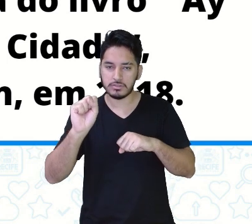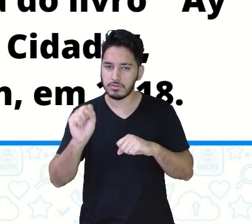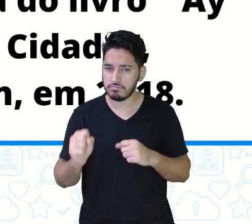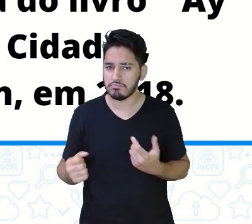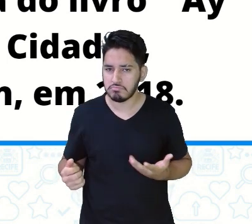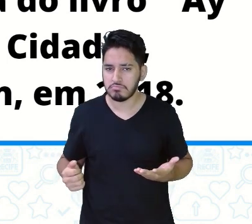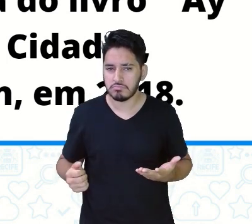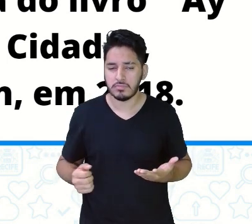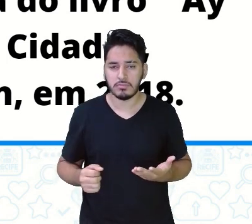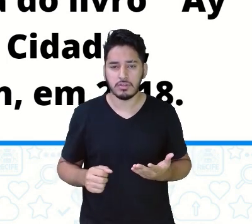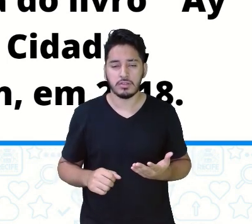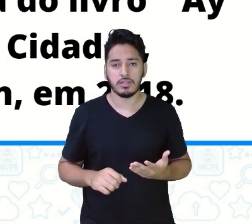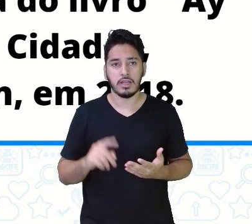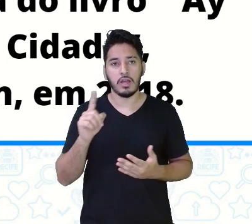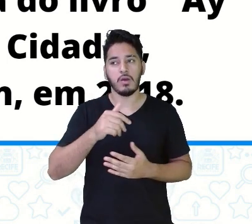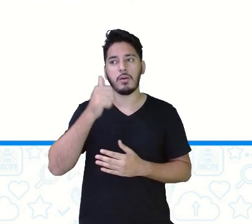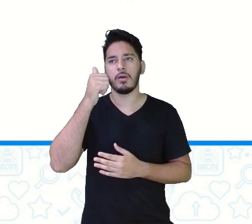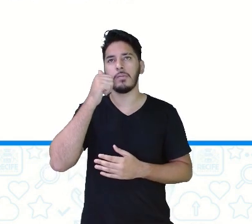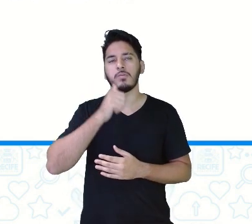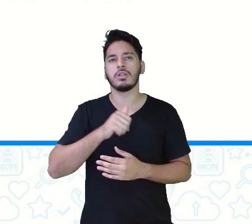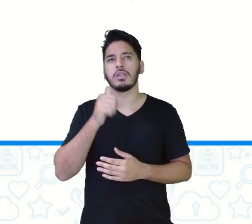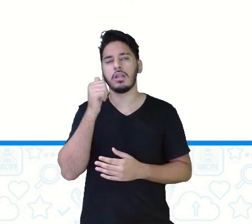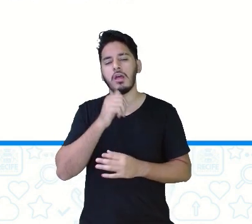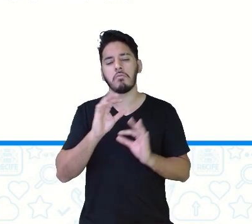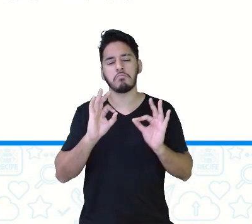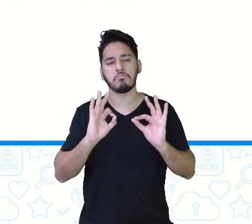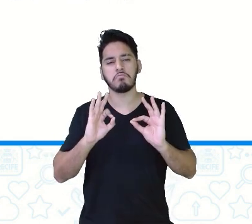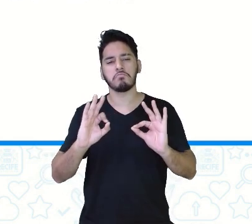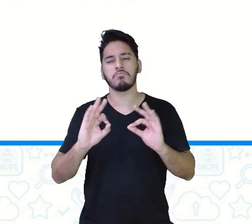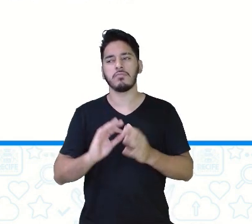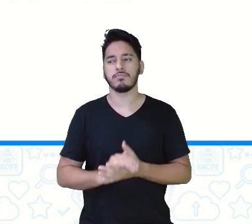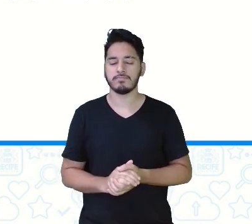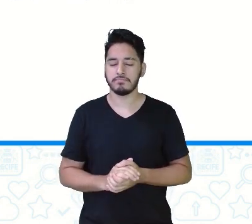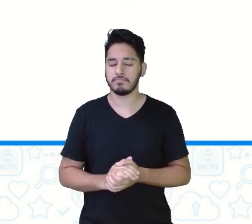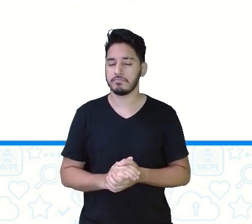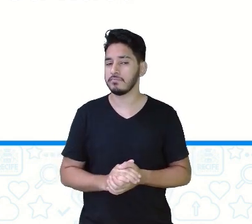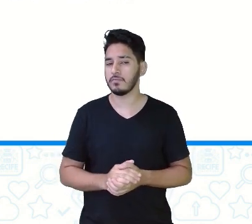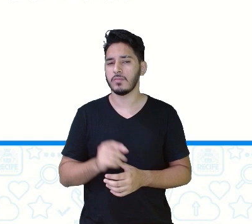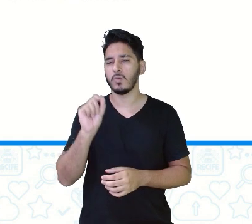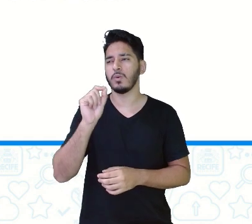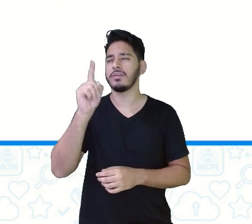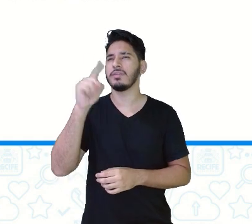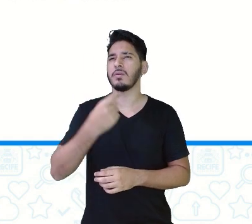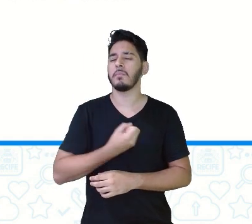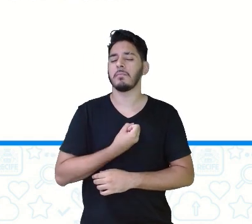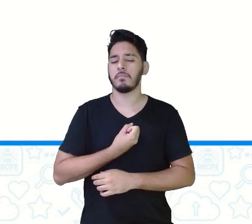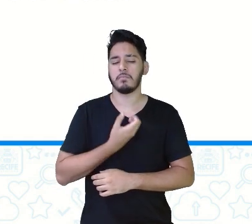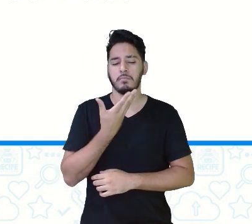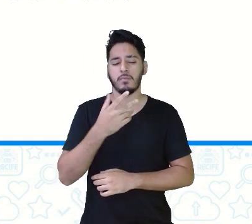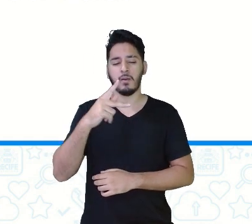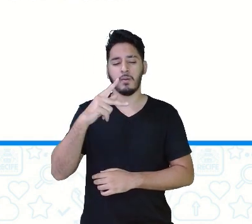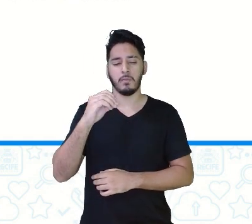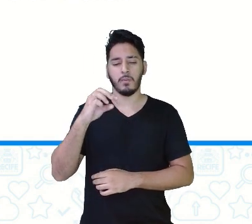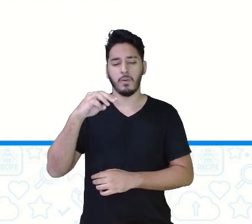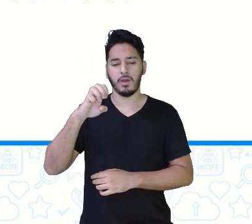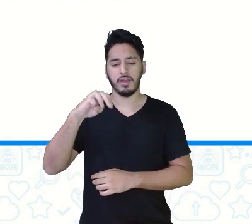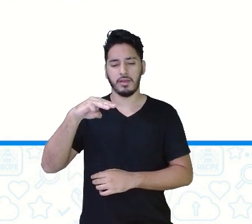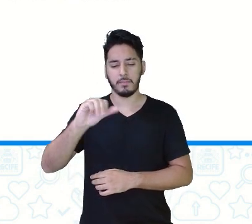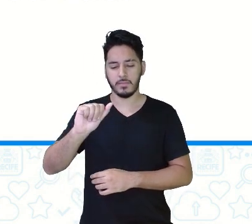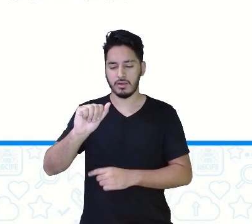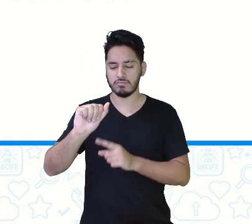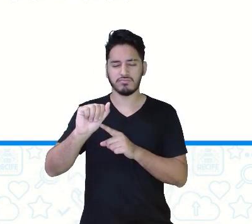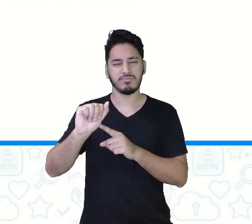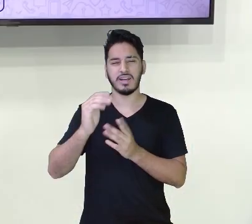pessoa extremamente preparada. Então, o que é um poema, gente? O que é um poema? Muitas vezes as